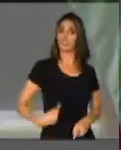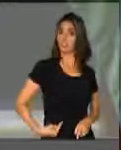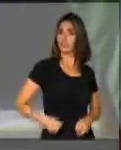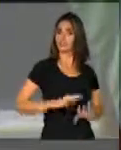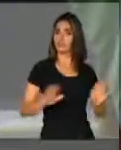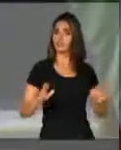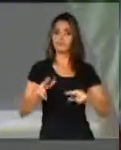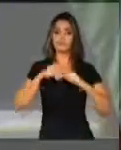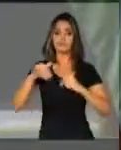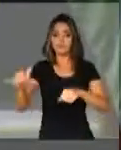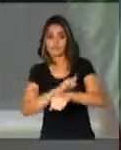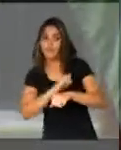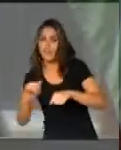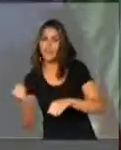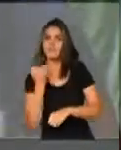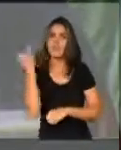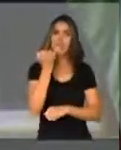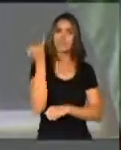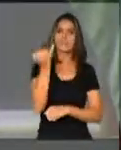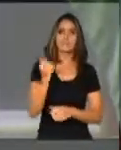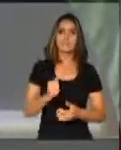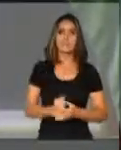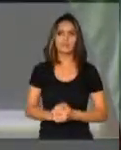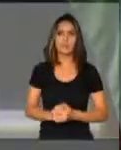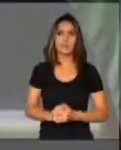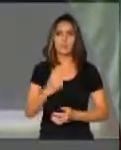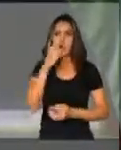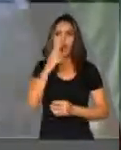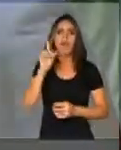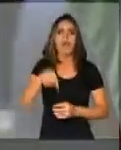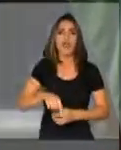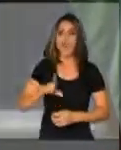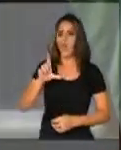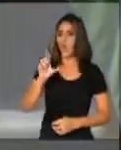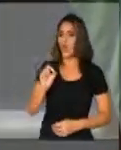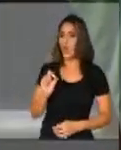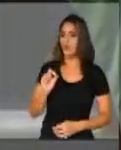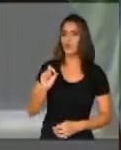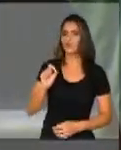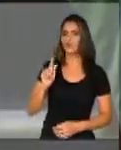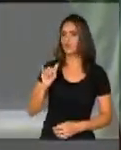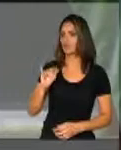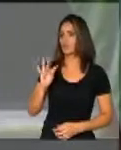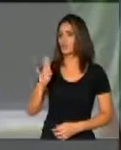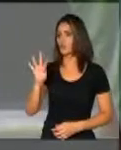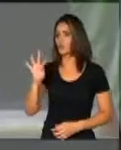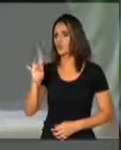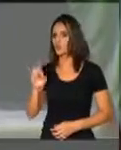ali praticamente na longitude, na latitude zero. Isso oferece,